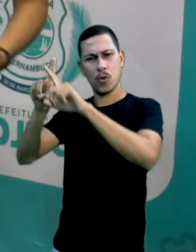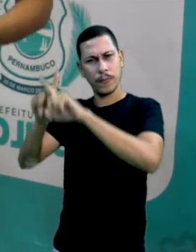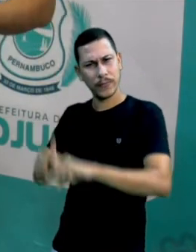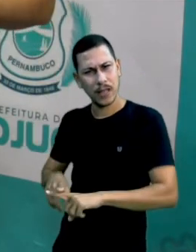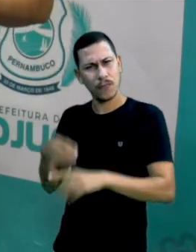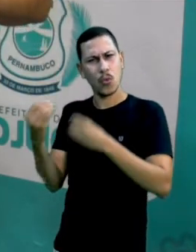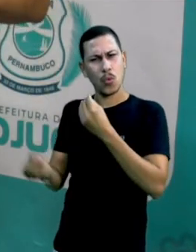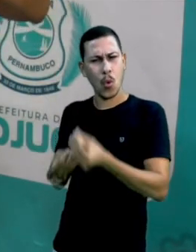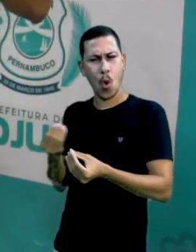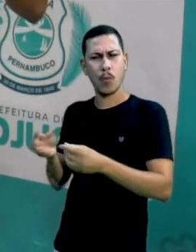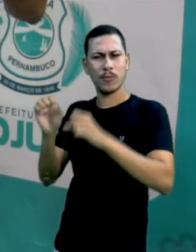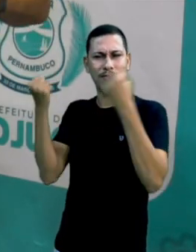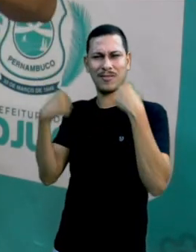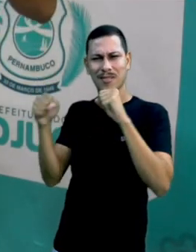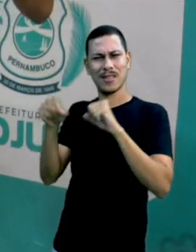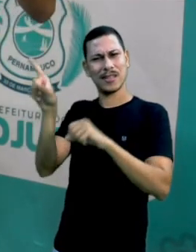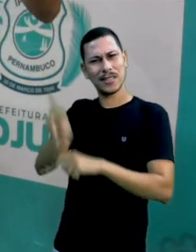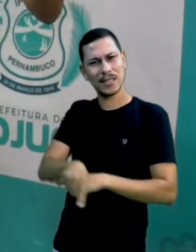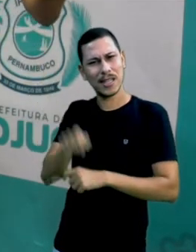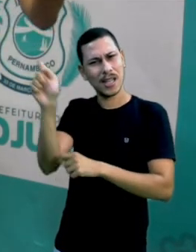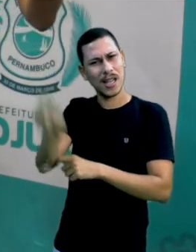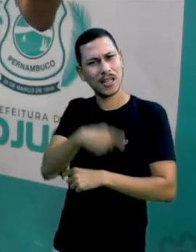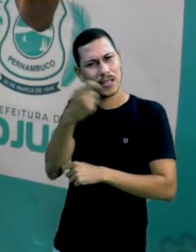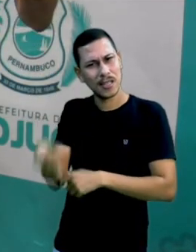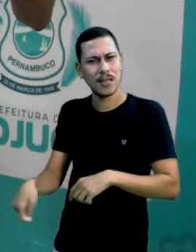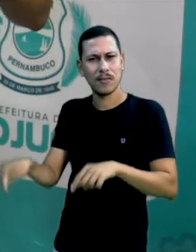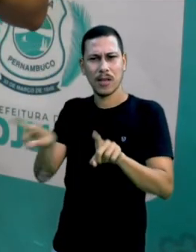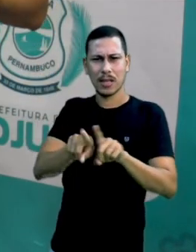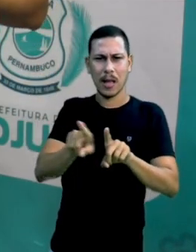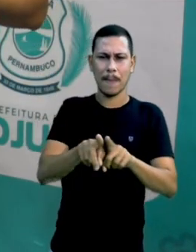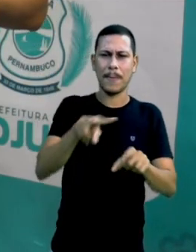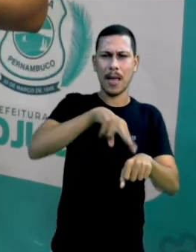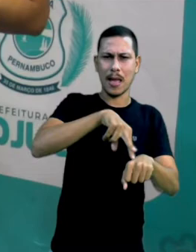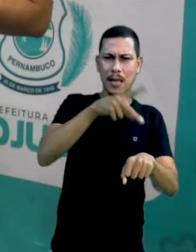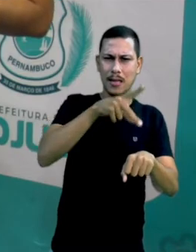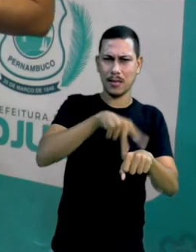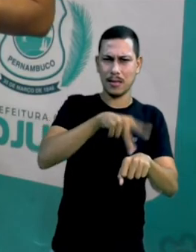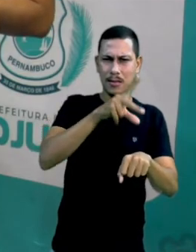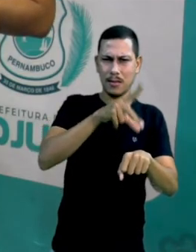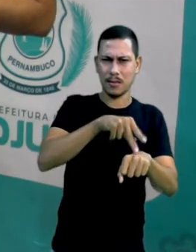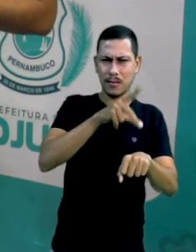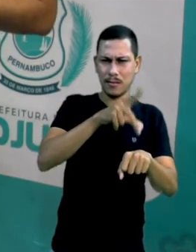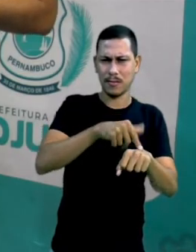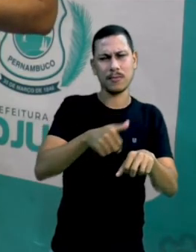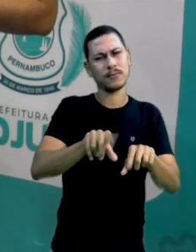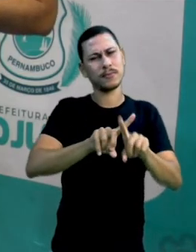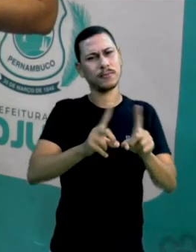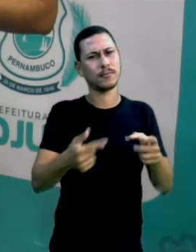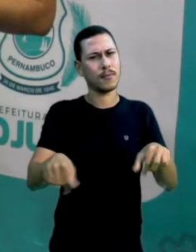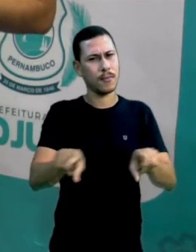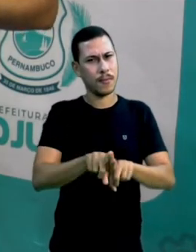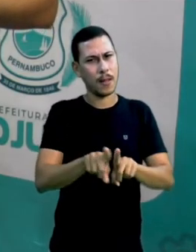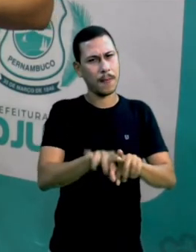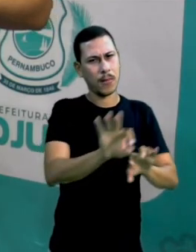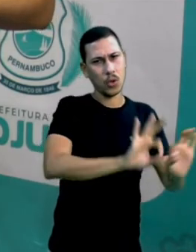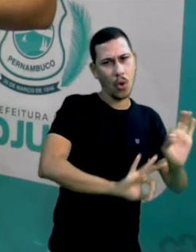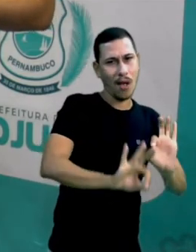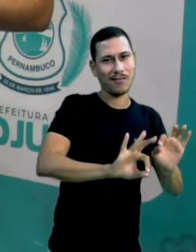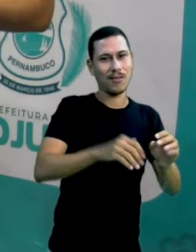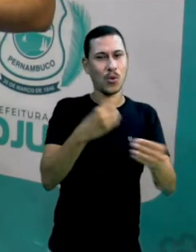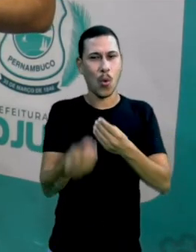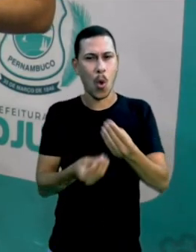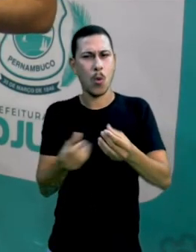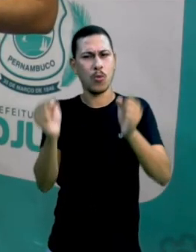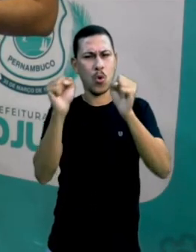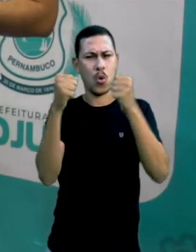ginástica rítmica, a ginástica acrobática, mas nesse caso ela vai se formar como uma ginástica